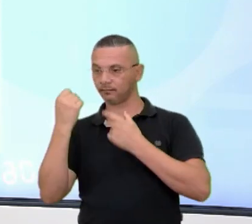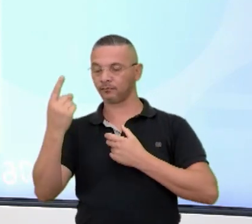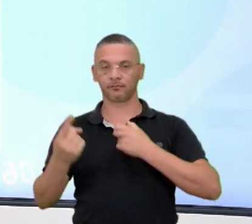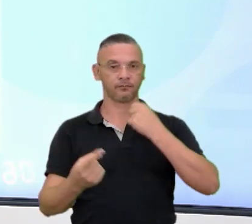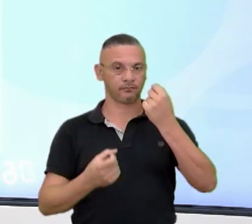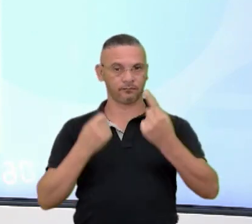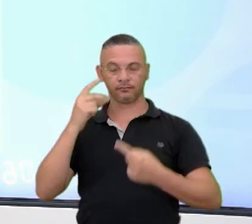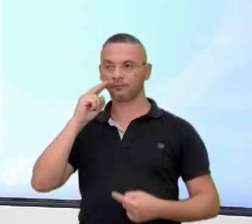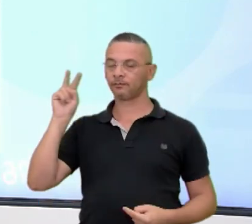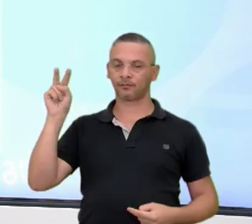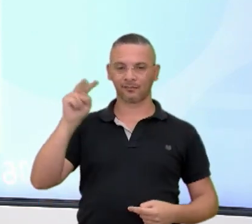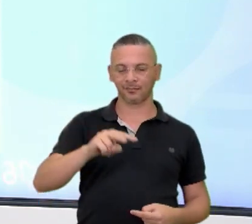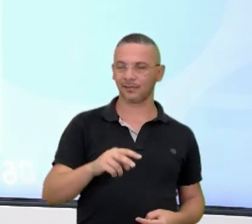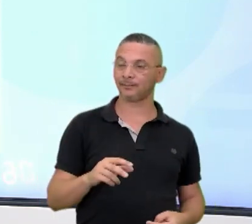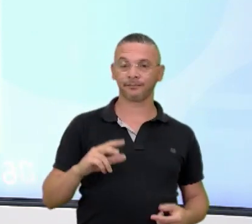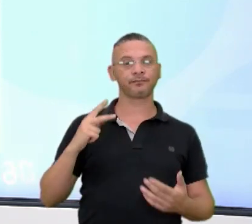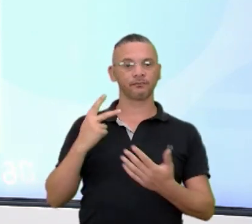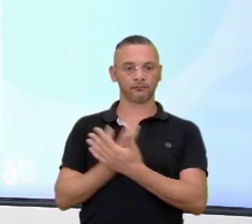100 jornais,